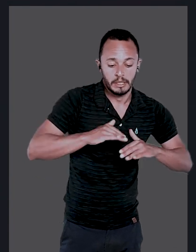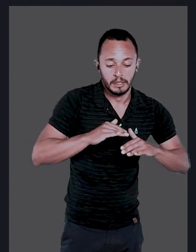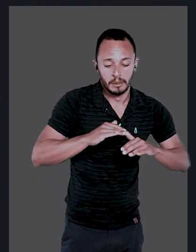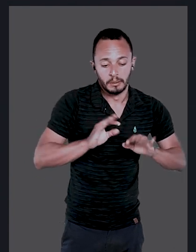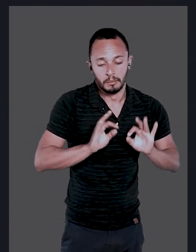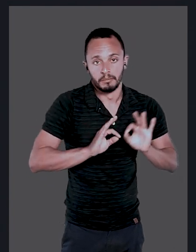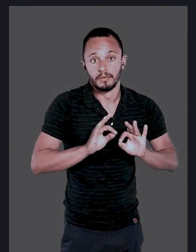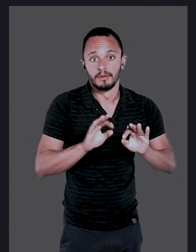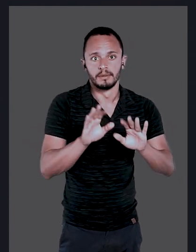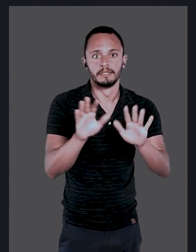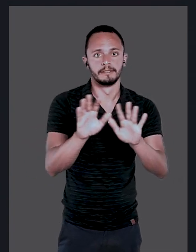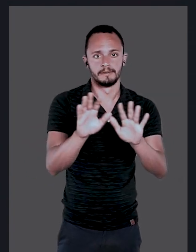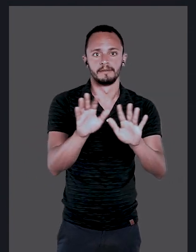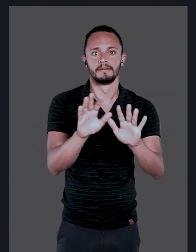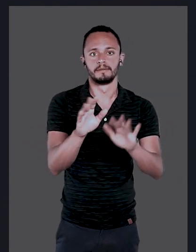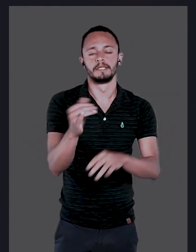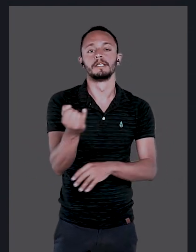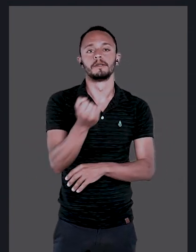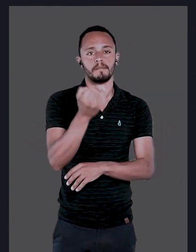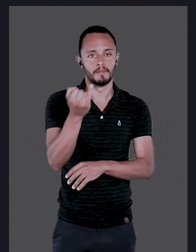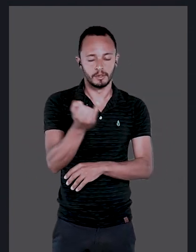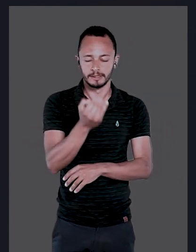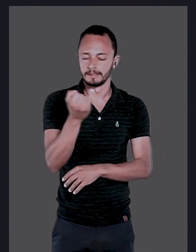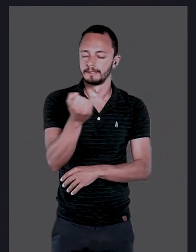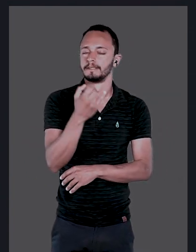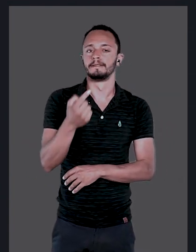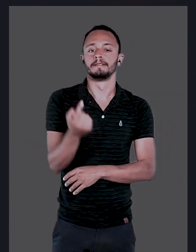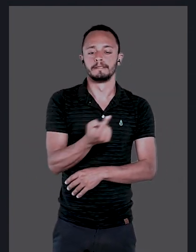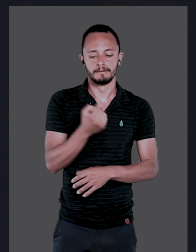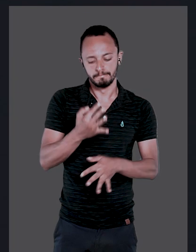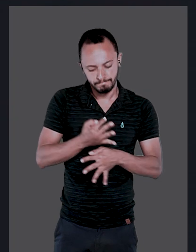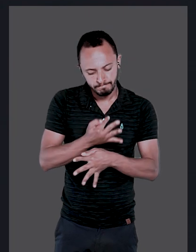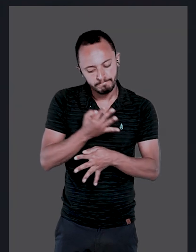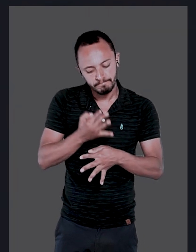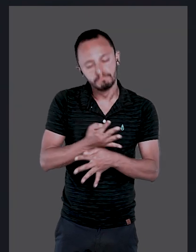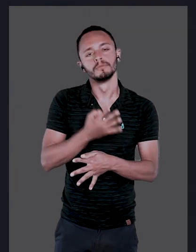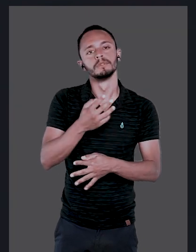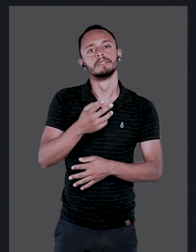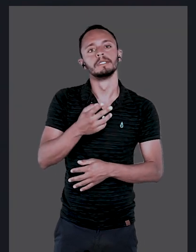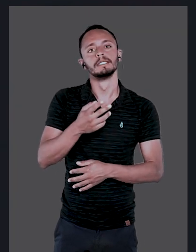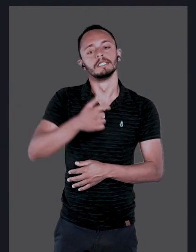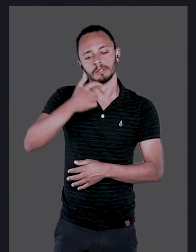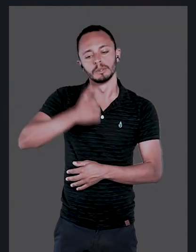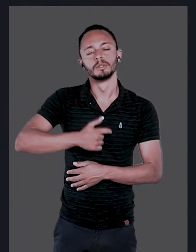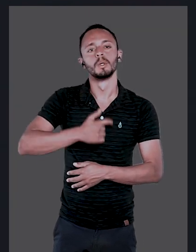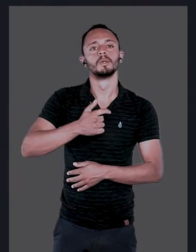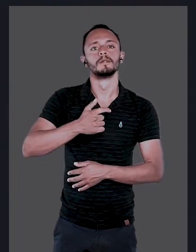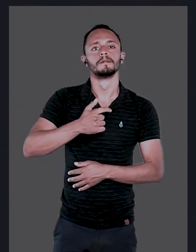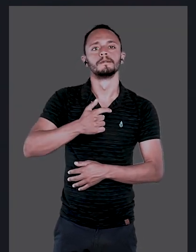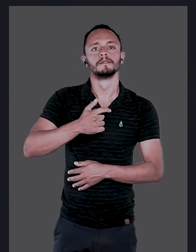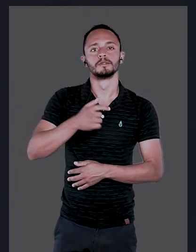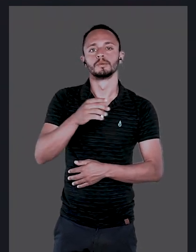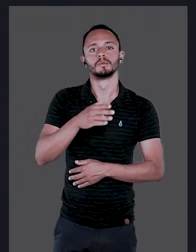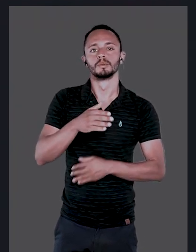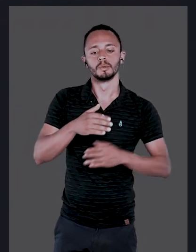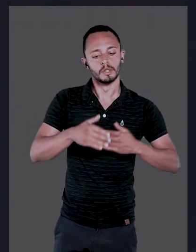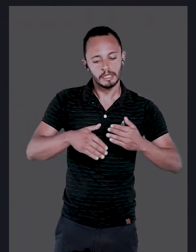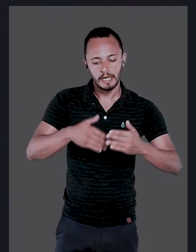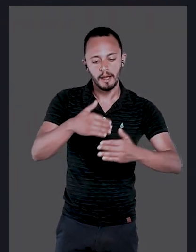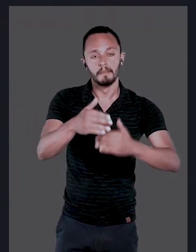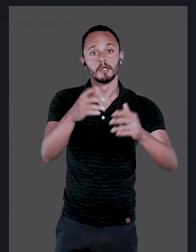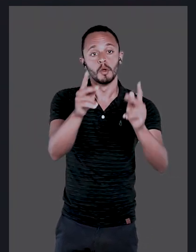conforto e procura a quietude. Então eu acho que é importante que estejamos